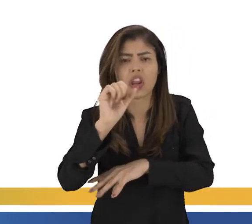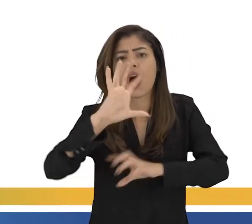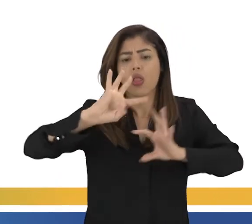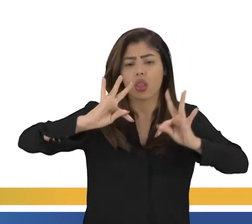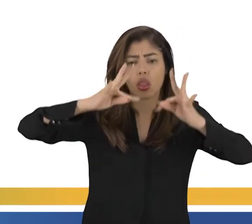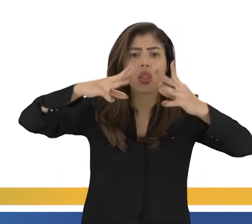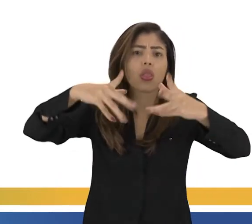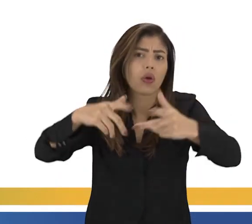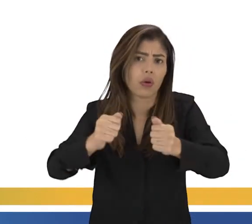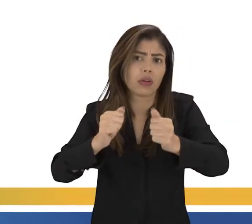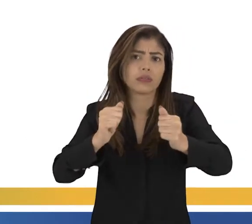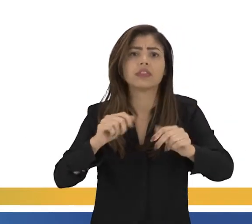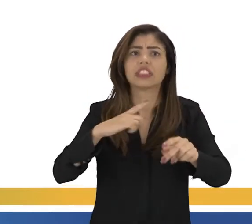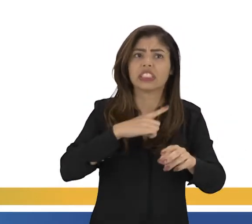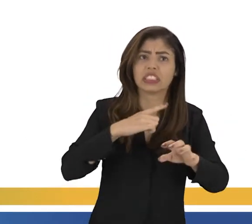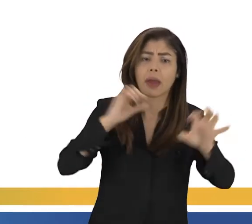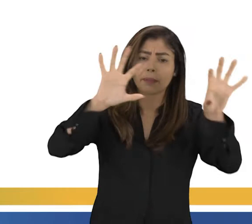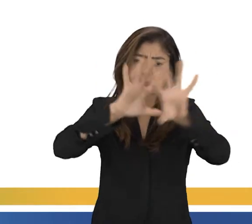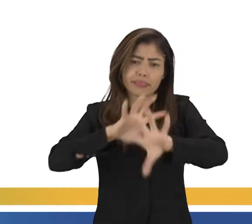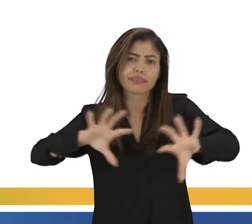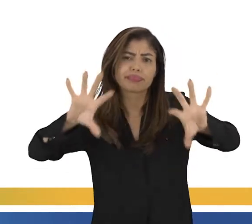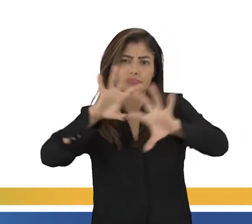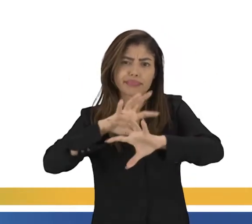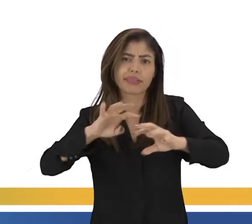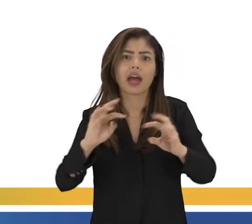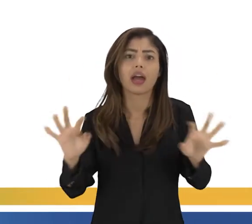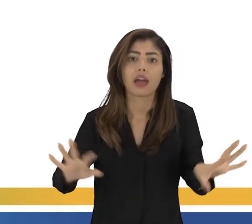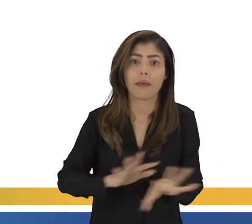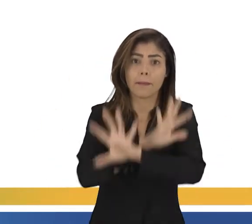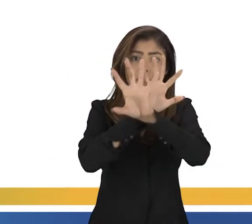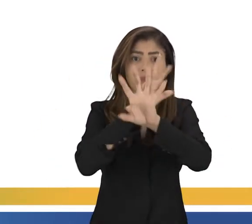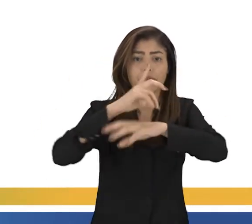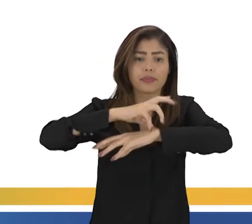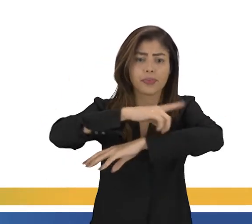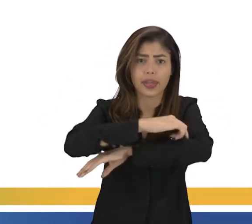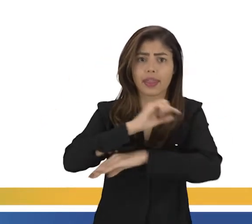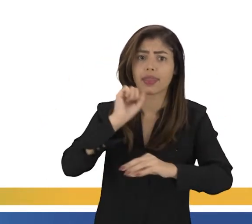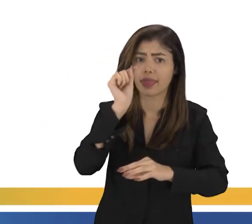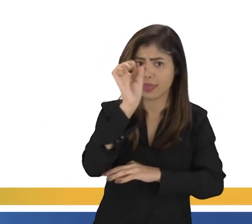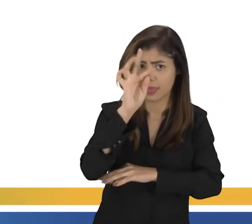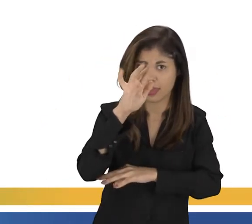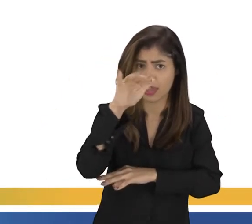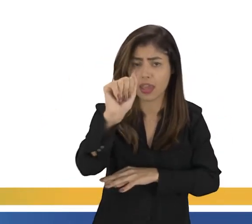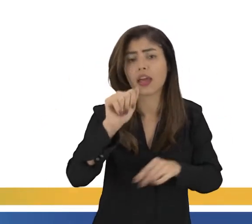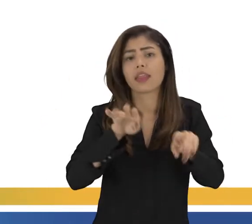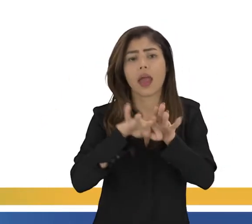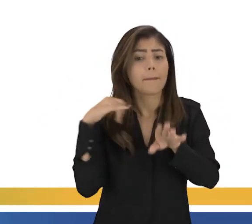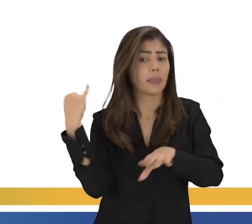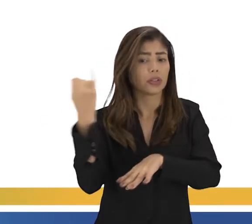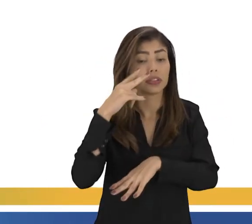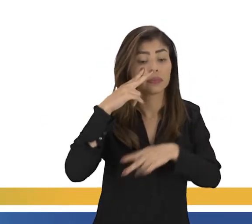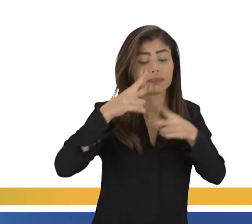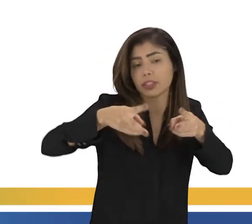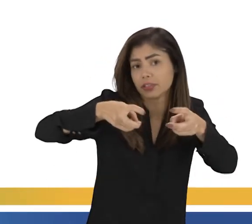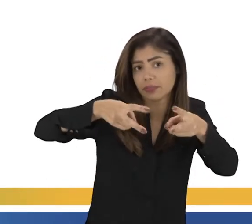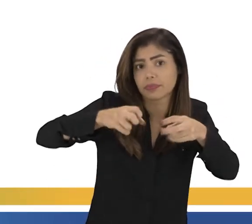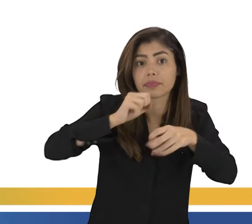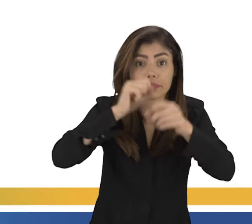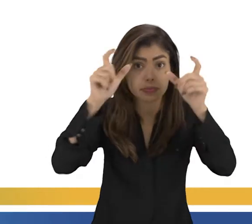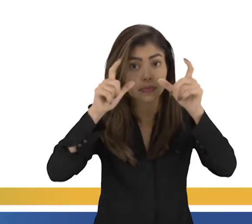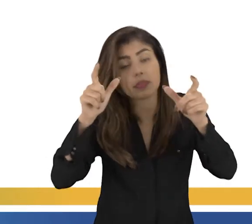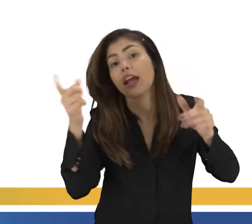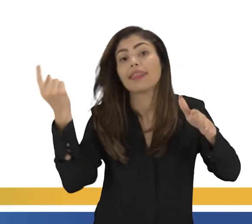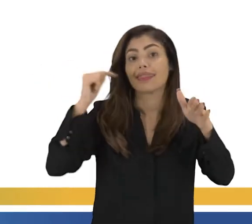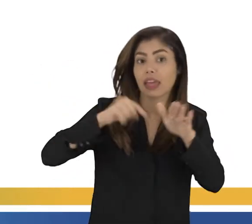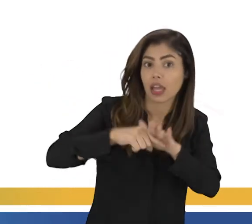no formato de uma teia, então todos aí são importantíssimos e se vocês prestarem atenção, eles estão